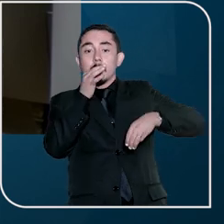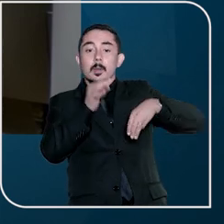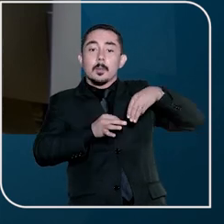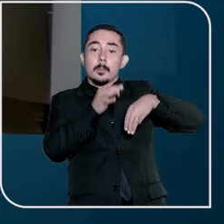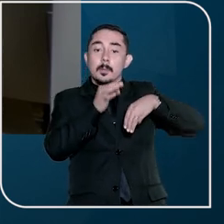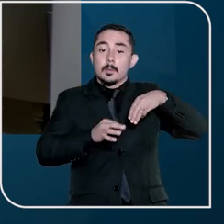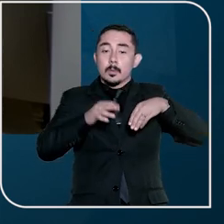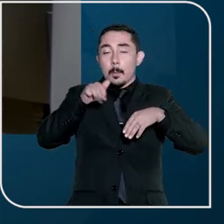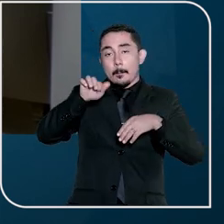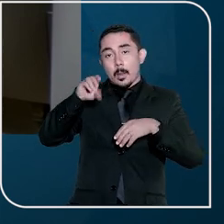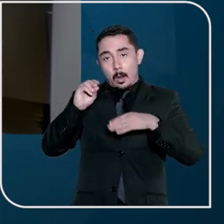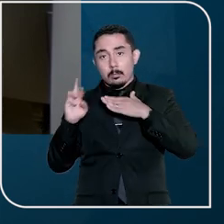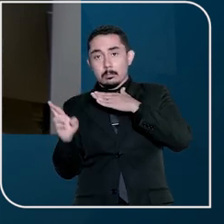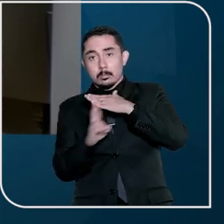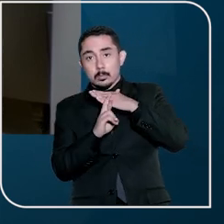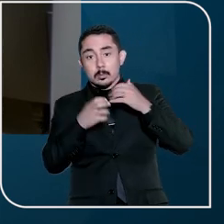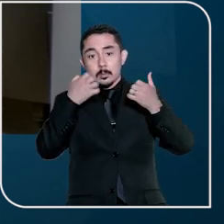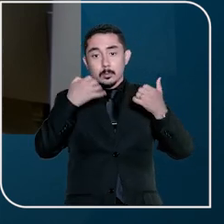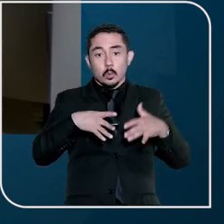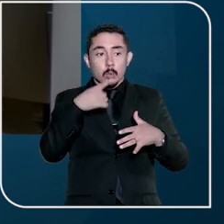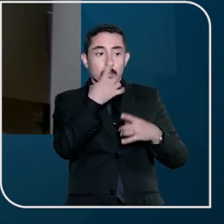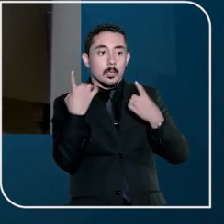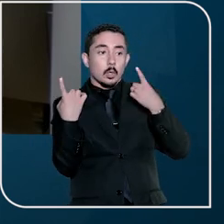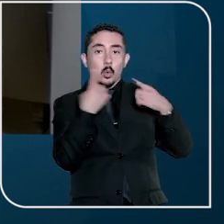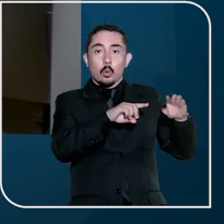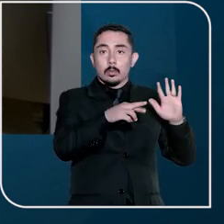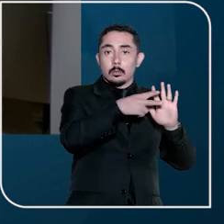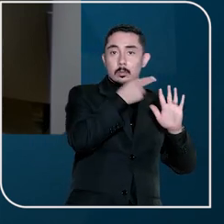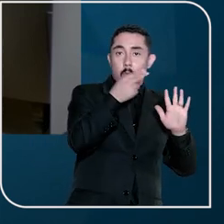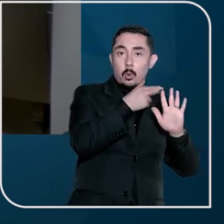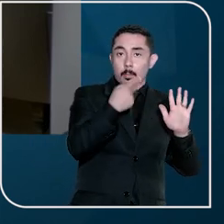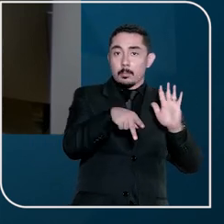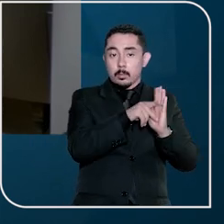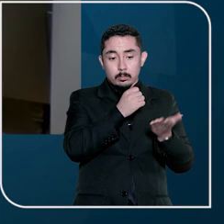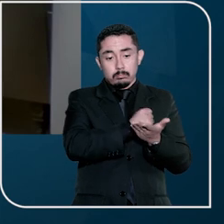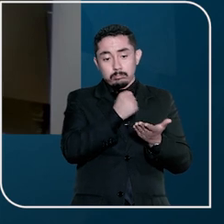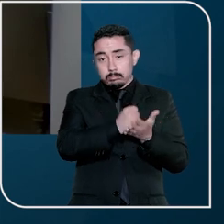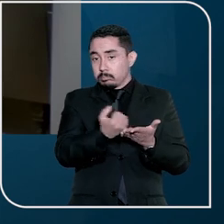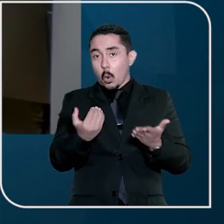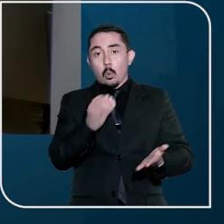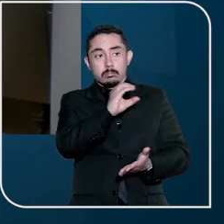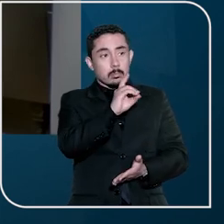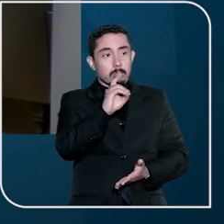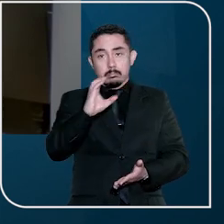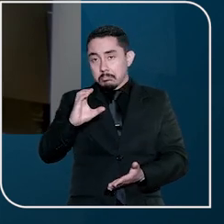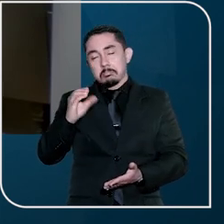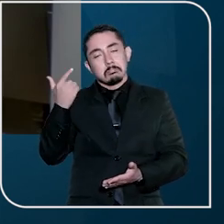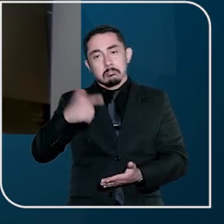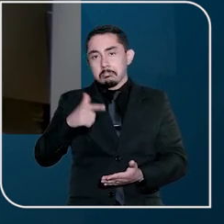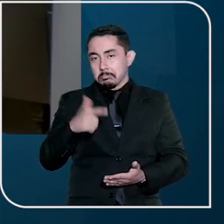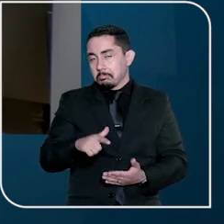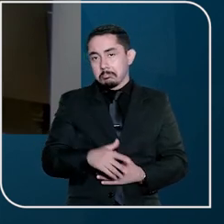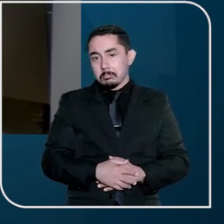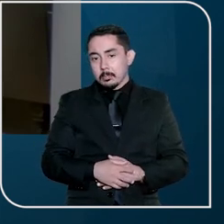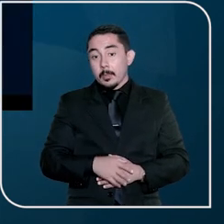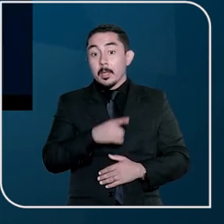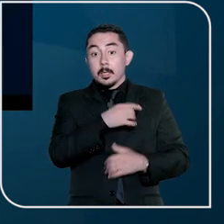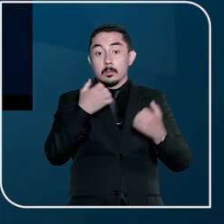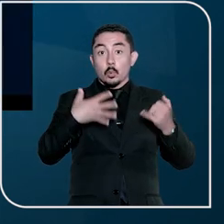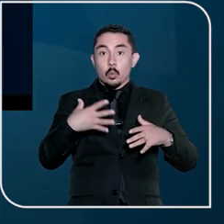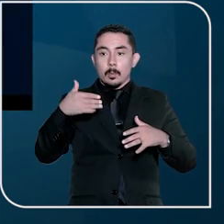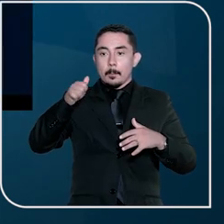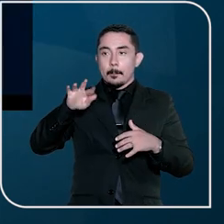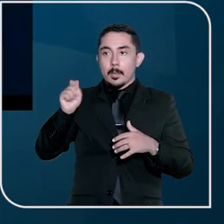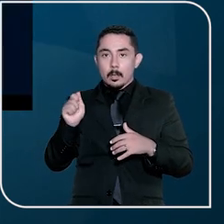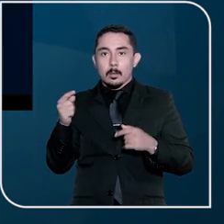explicou que a proibição do Comércio de milhas não viola as normas que regulam os contratos ou o código de defesa do consumidor de